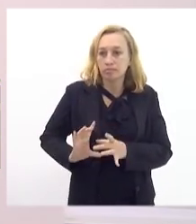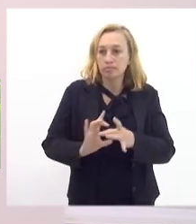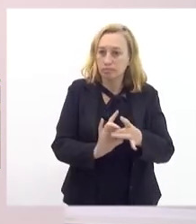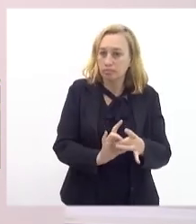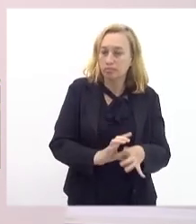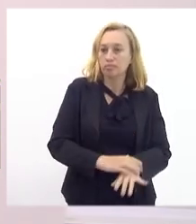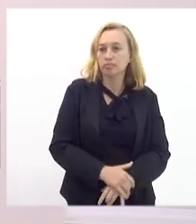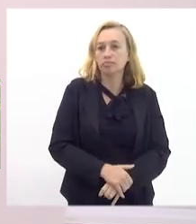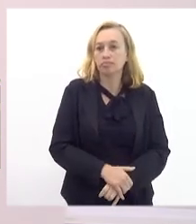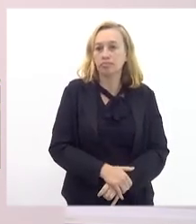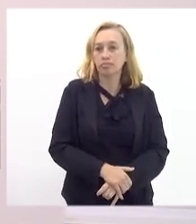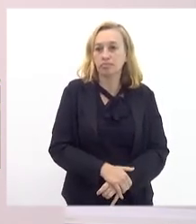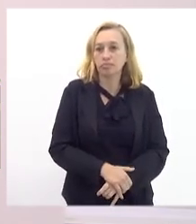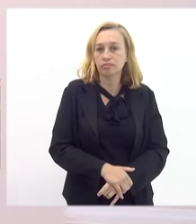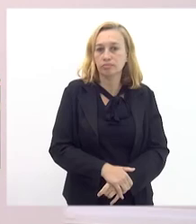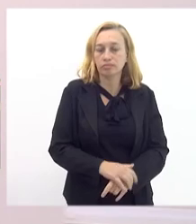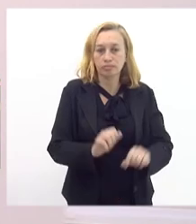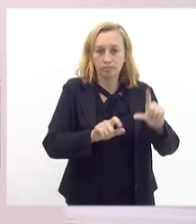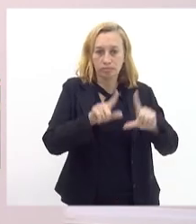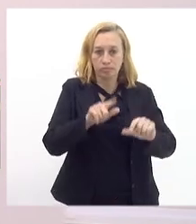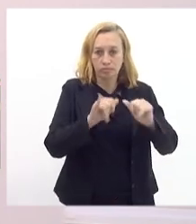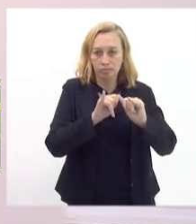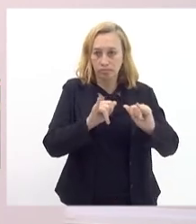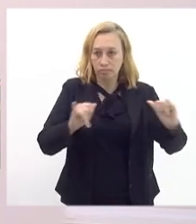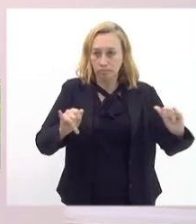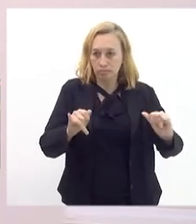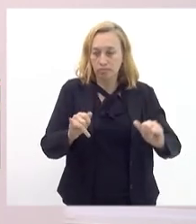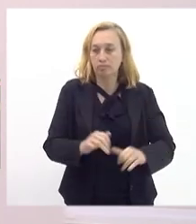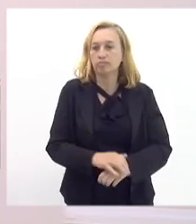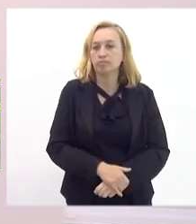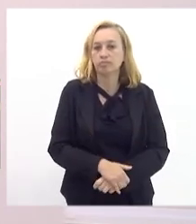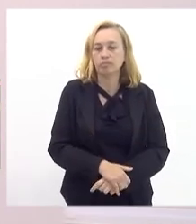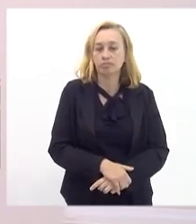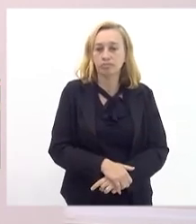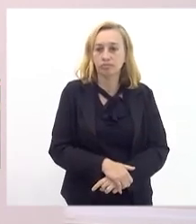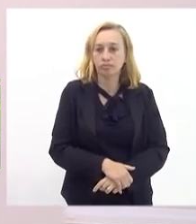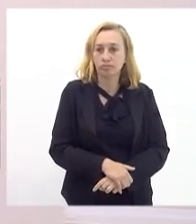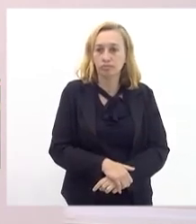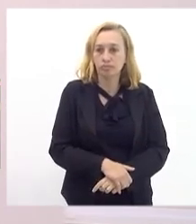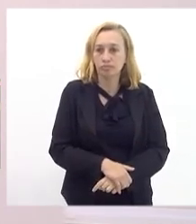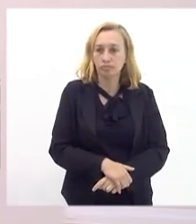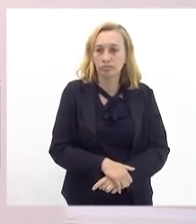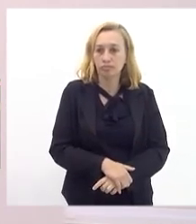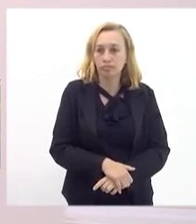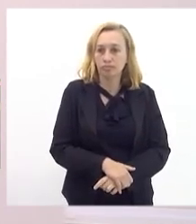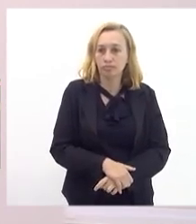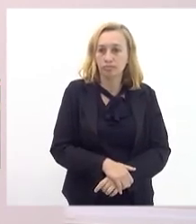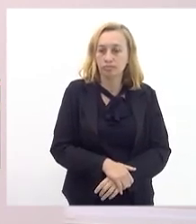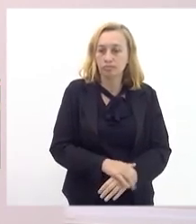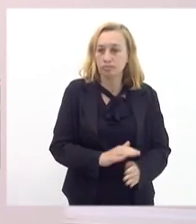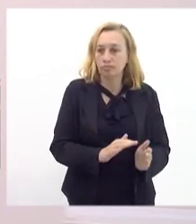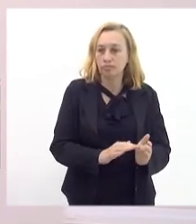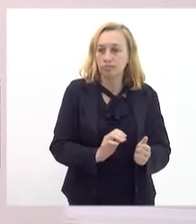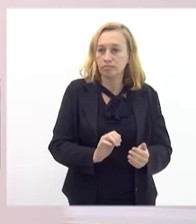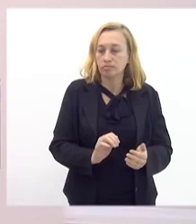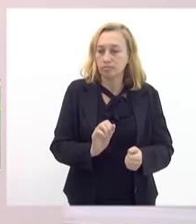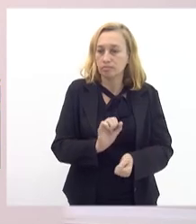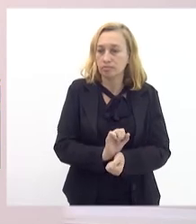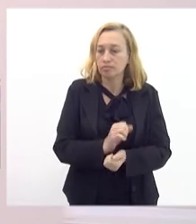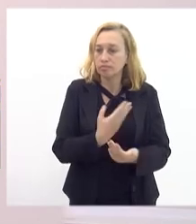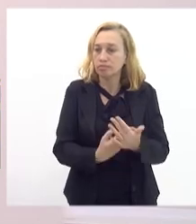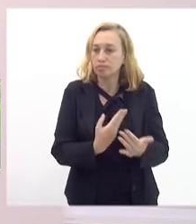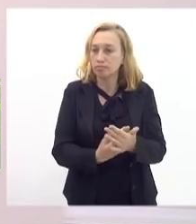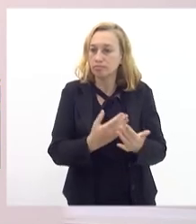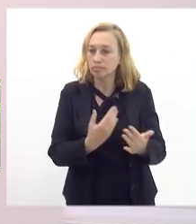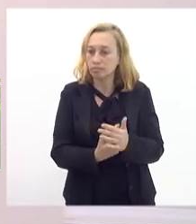foi veiculado na mídia que ela seria ela seria a ela foi dispensada de estudos ambientais Então na verdade a gente tem